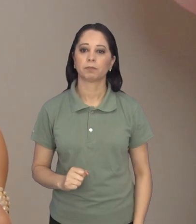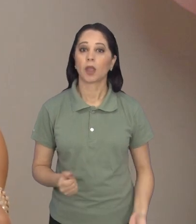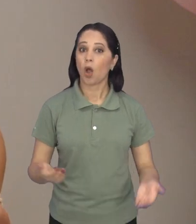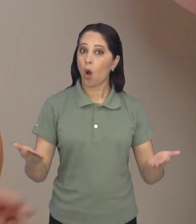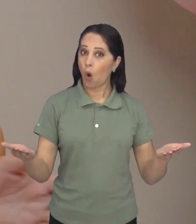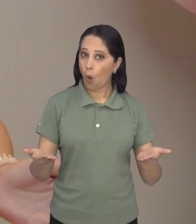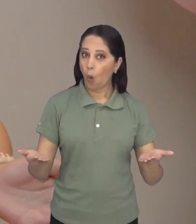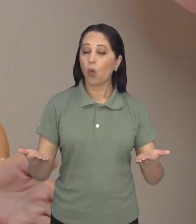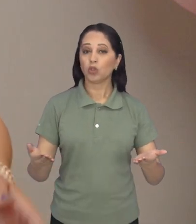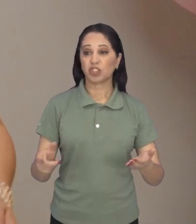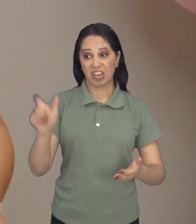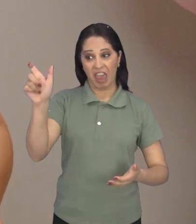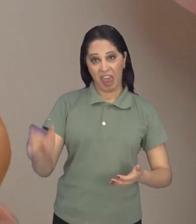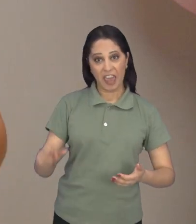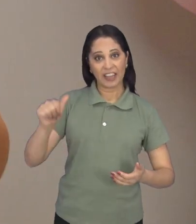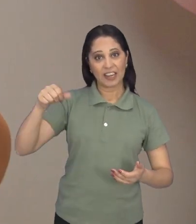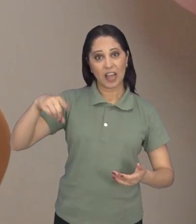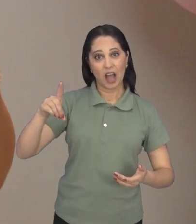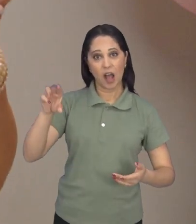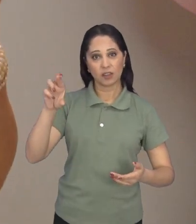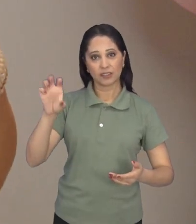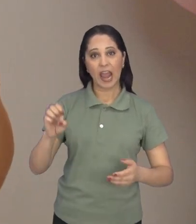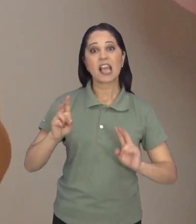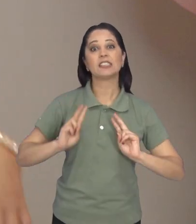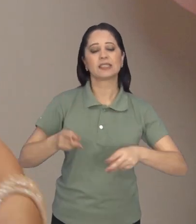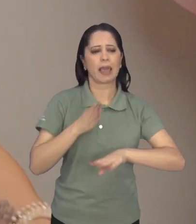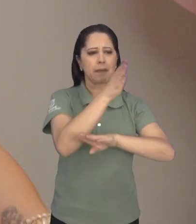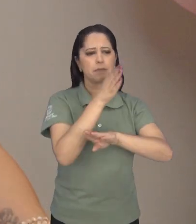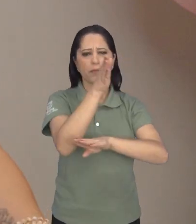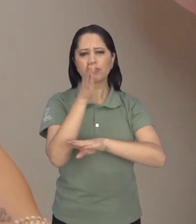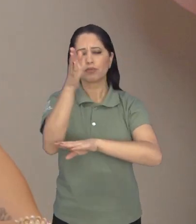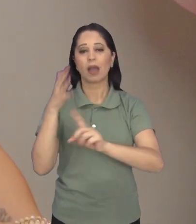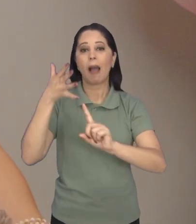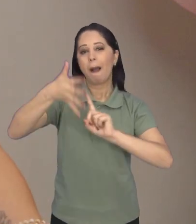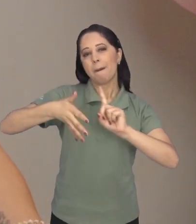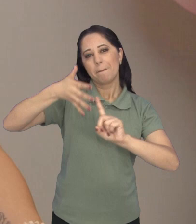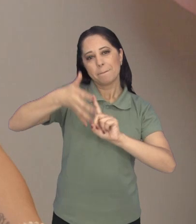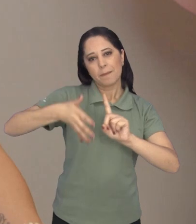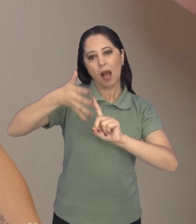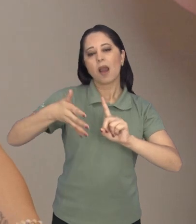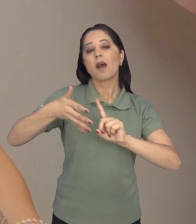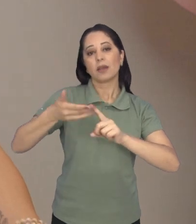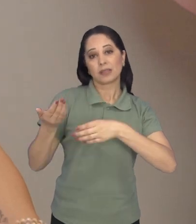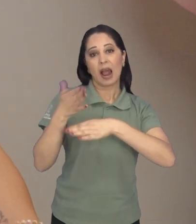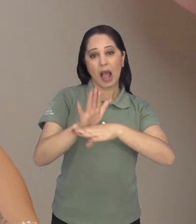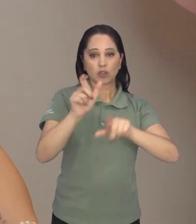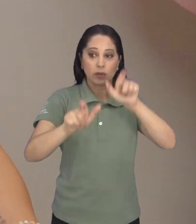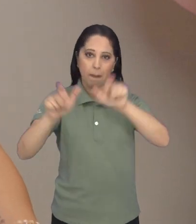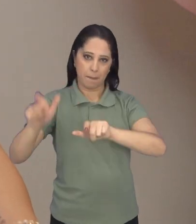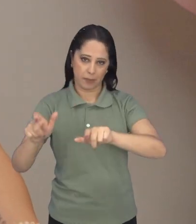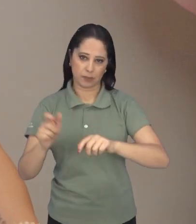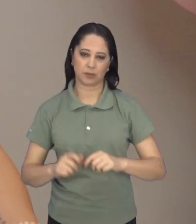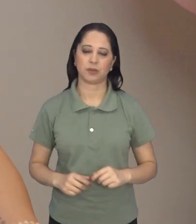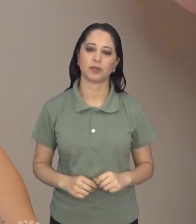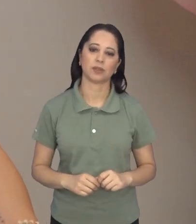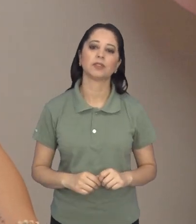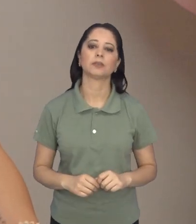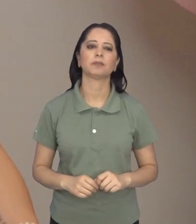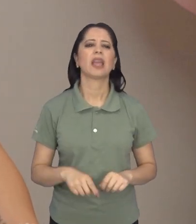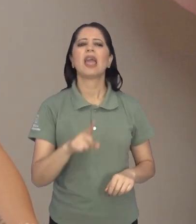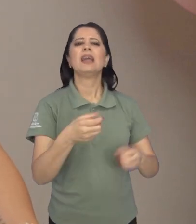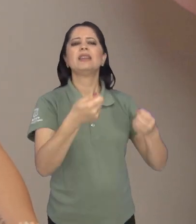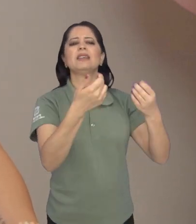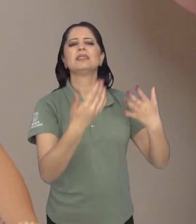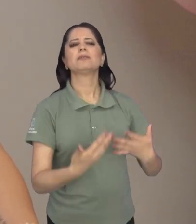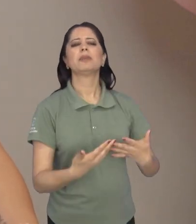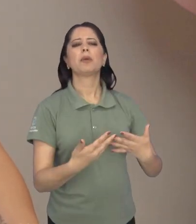com a gente. E hoje ele relata essa trajetória por meio de palestras motivacionais, ajudando outras pessoas que são